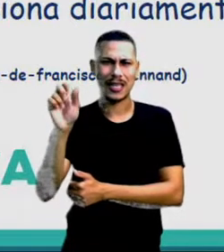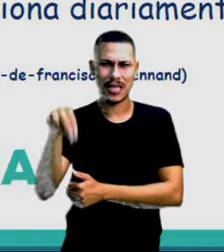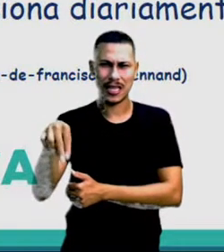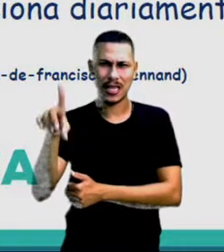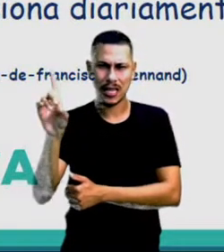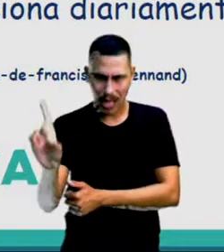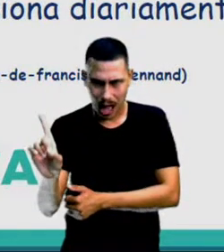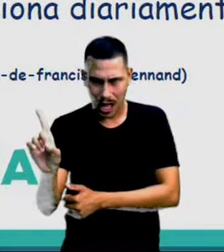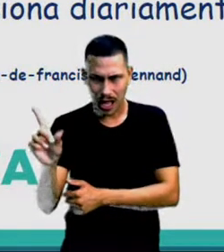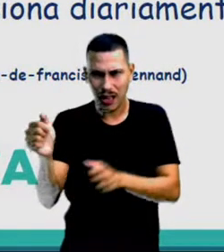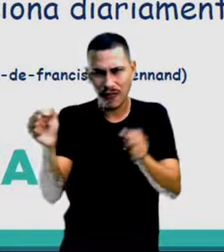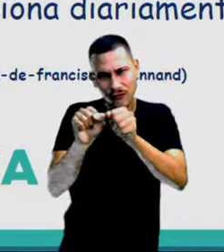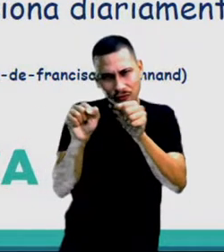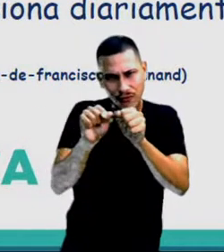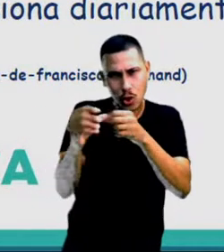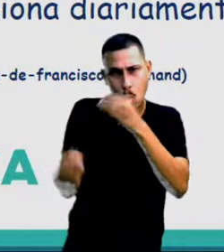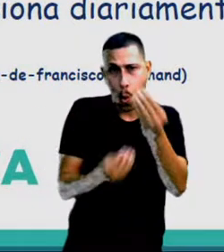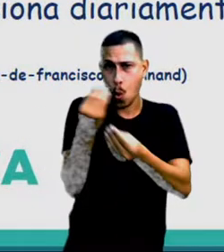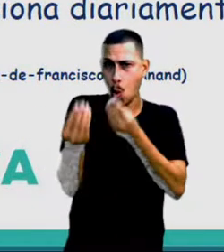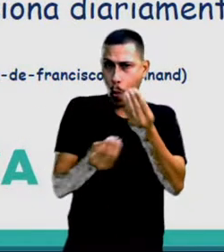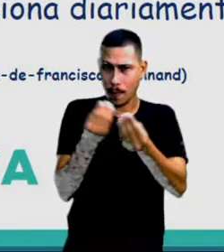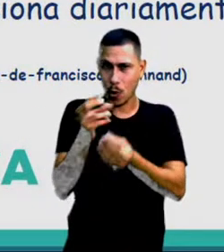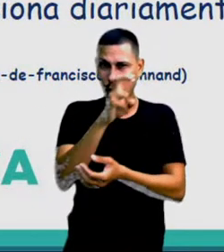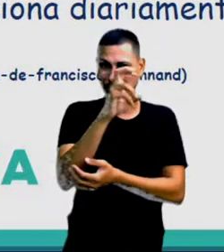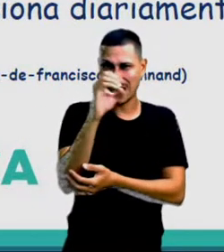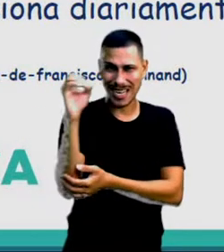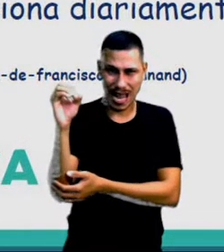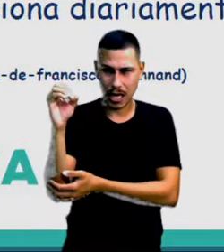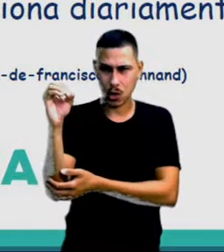500 anos de descobrimento do Brasil.